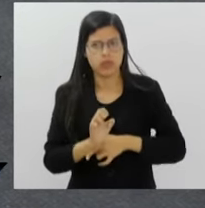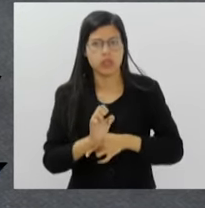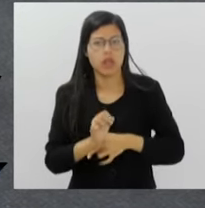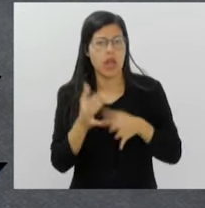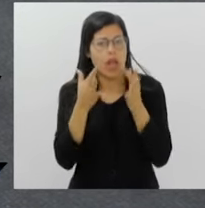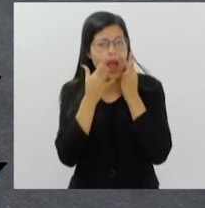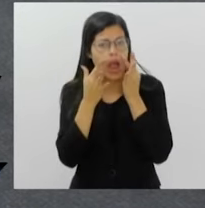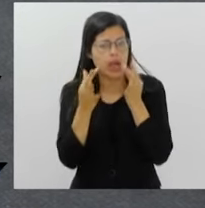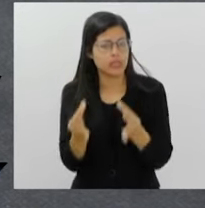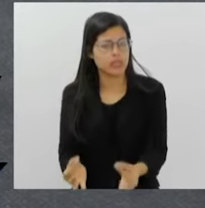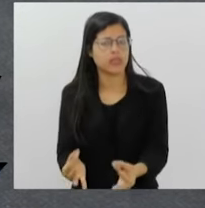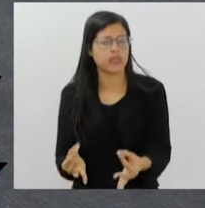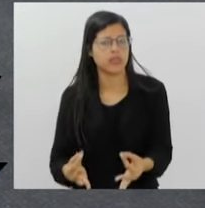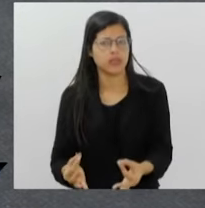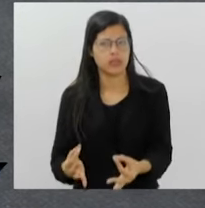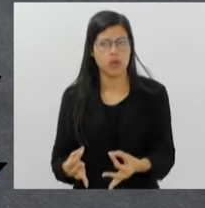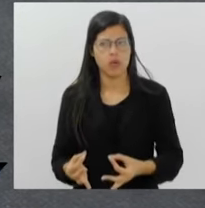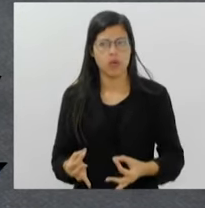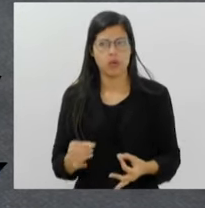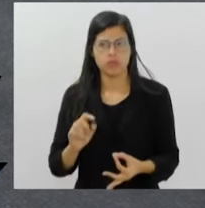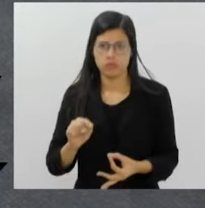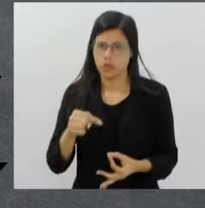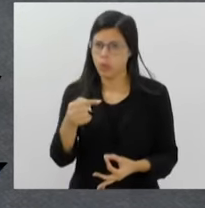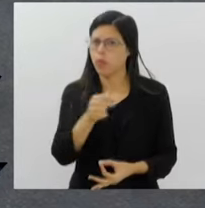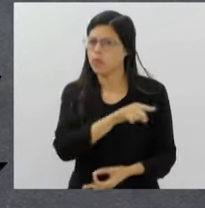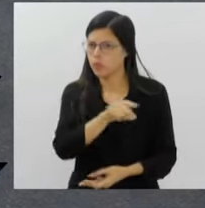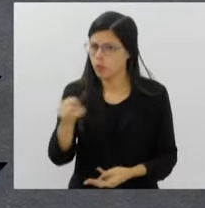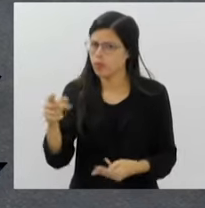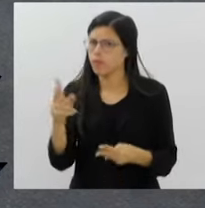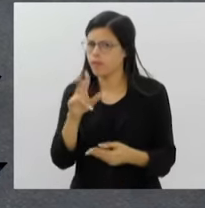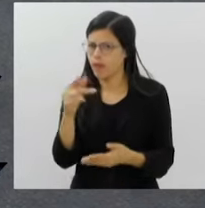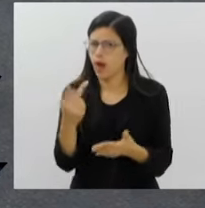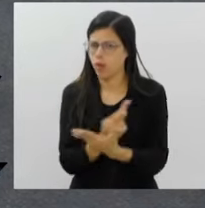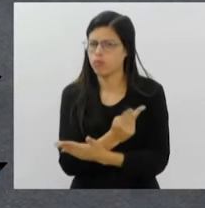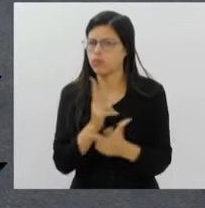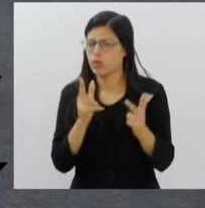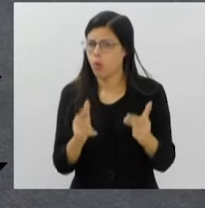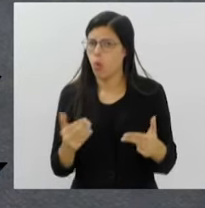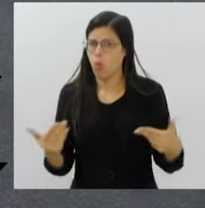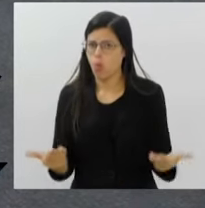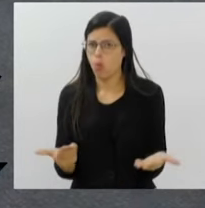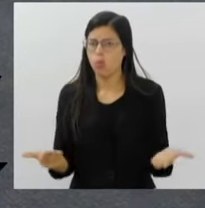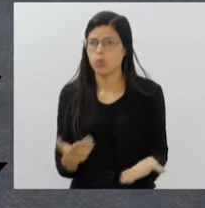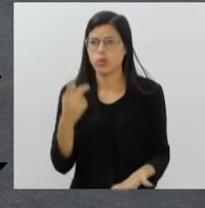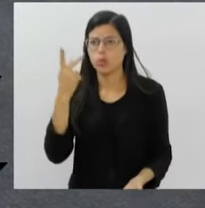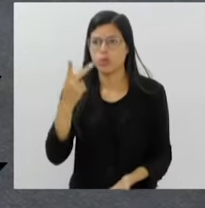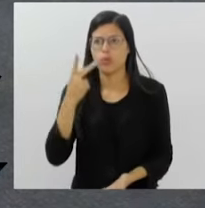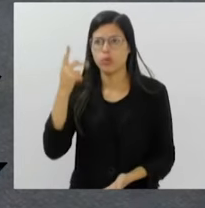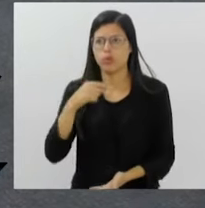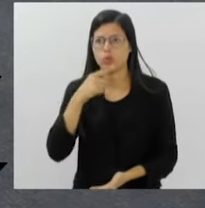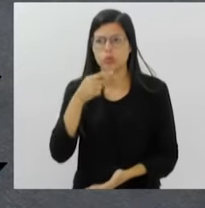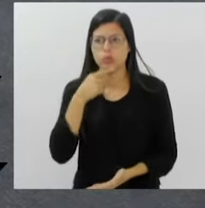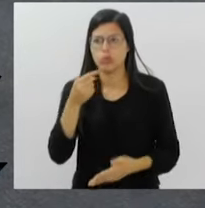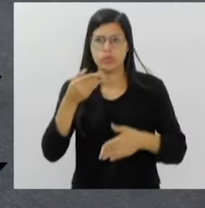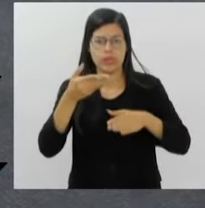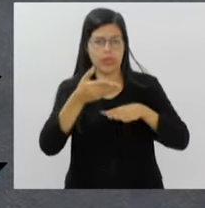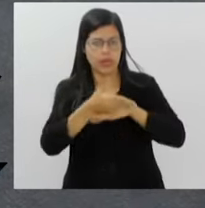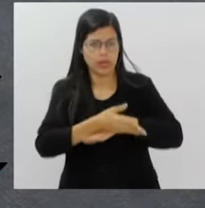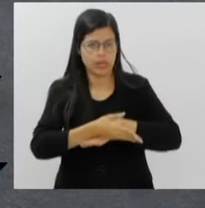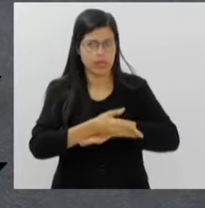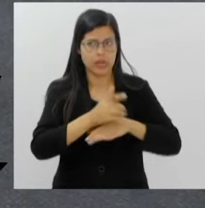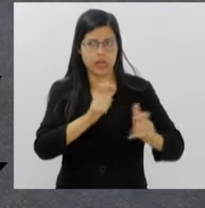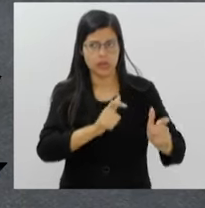prestem atenção, que daqui a pouco são os senhores. Hoje, tem muitos políticos que não conseguem entrar em certas áreas. Você consegue,